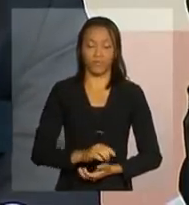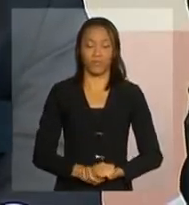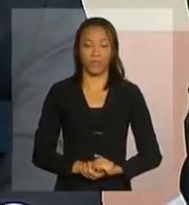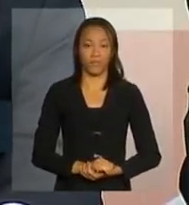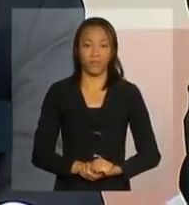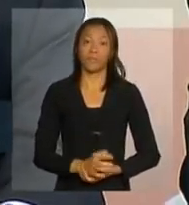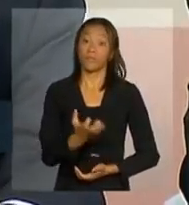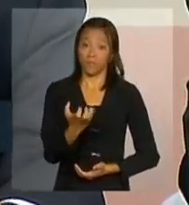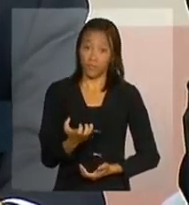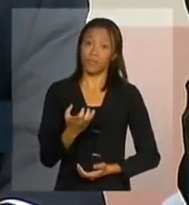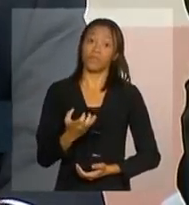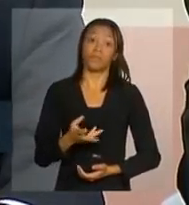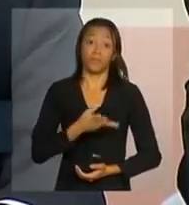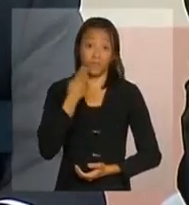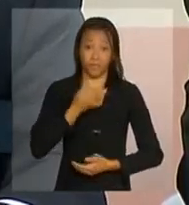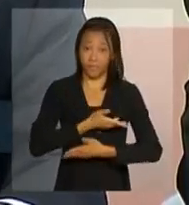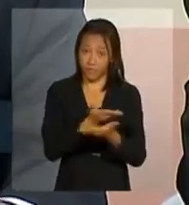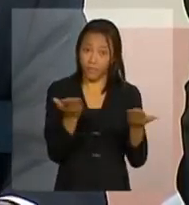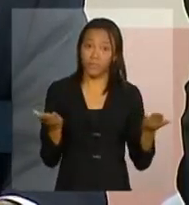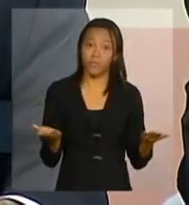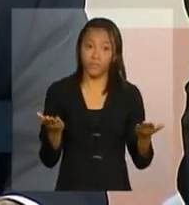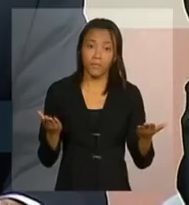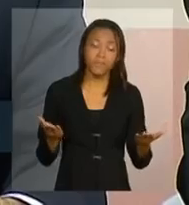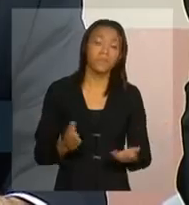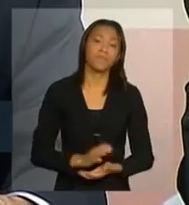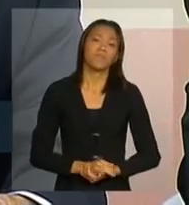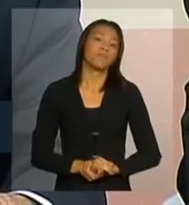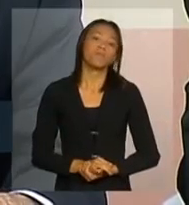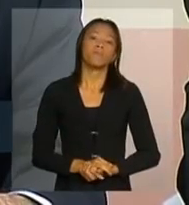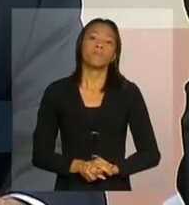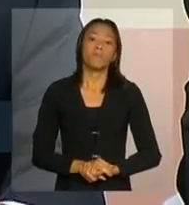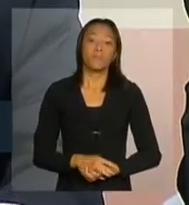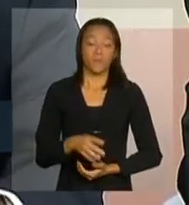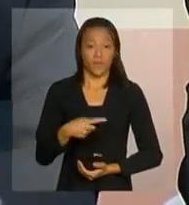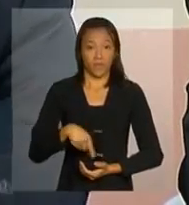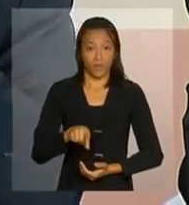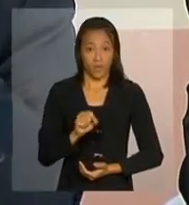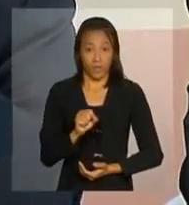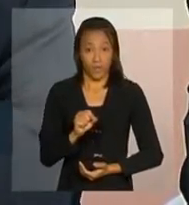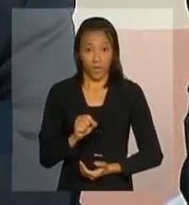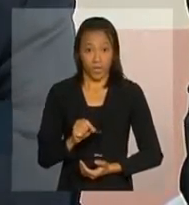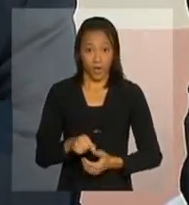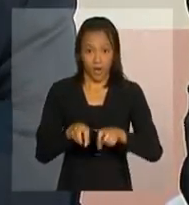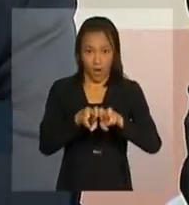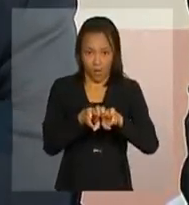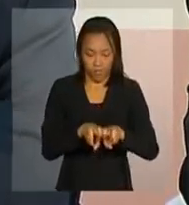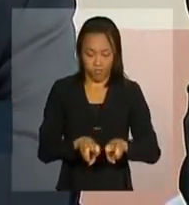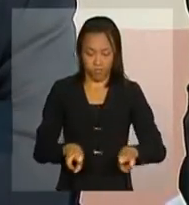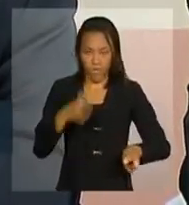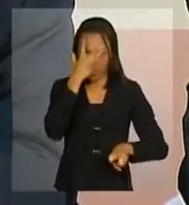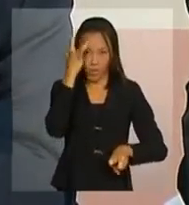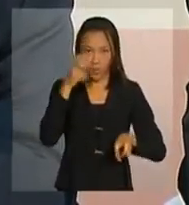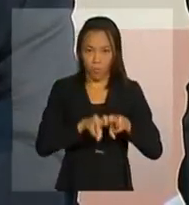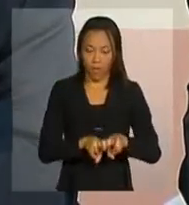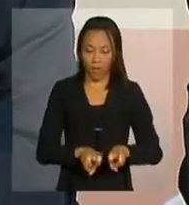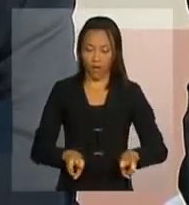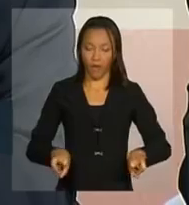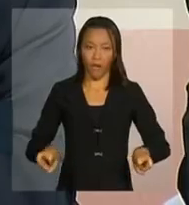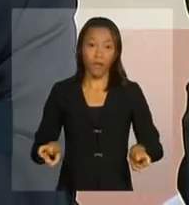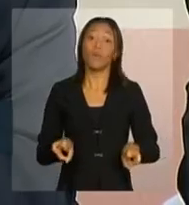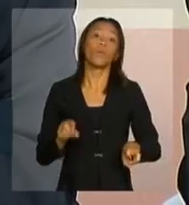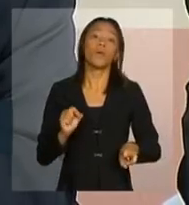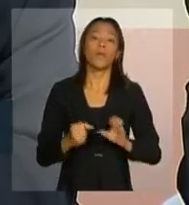Eh, queria dizer para vocês, primeiro lugar que a composição desta mesa reflete de